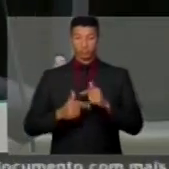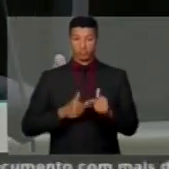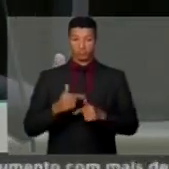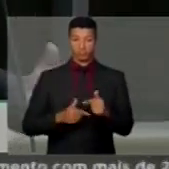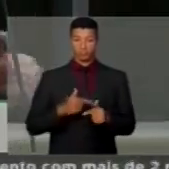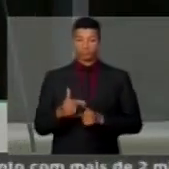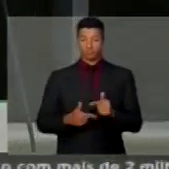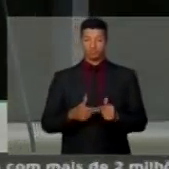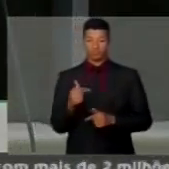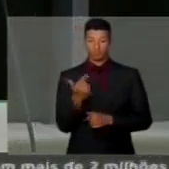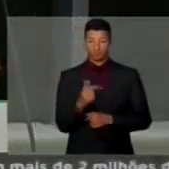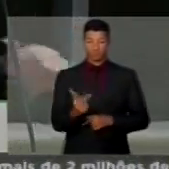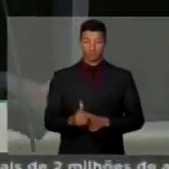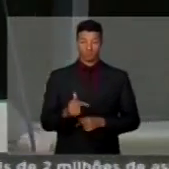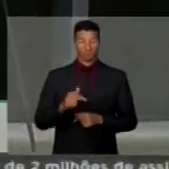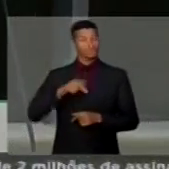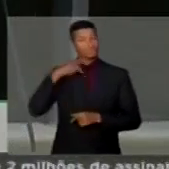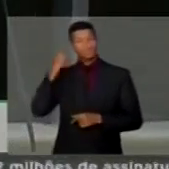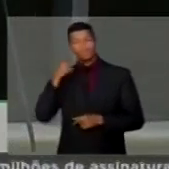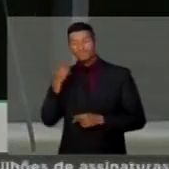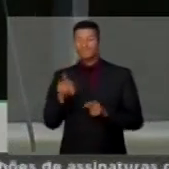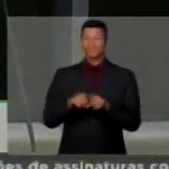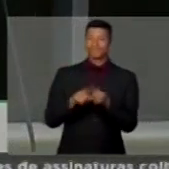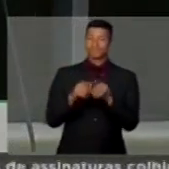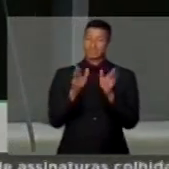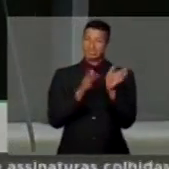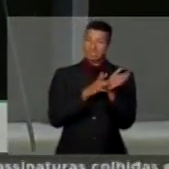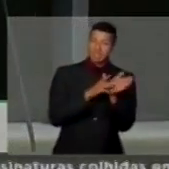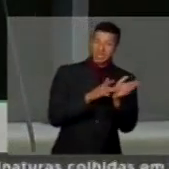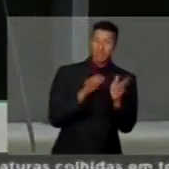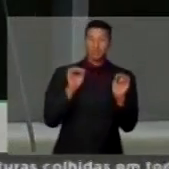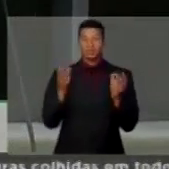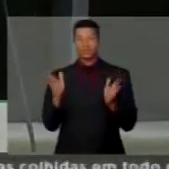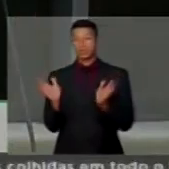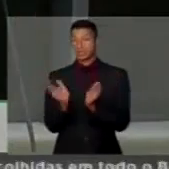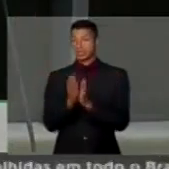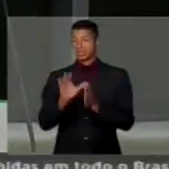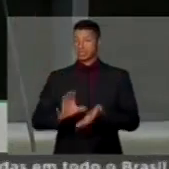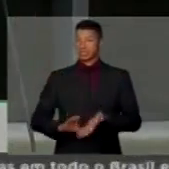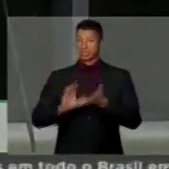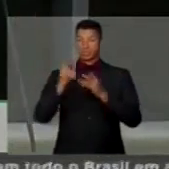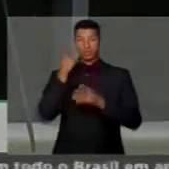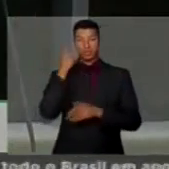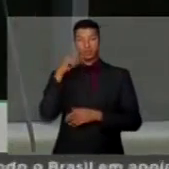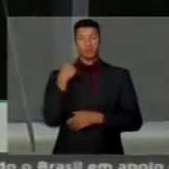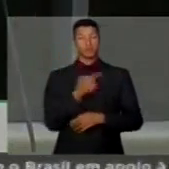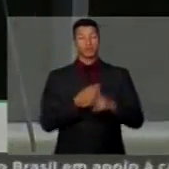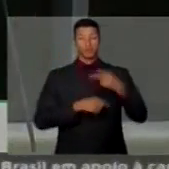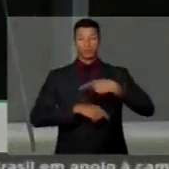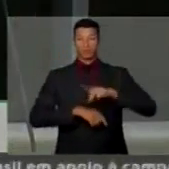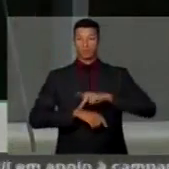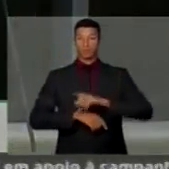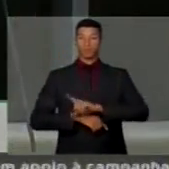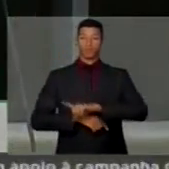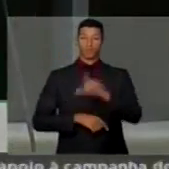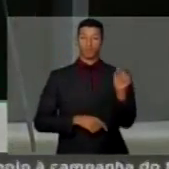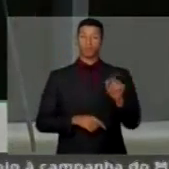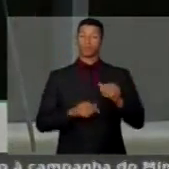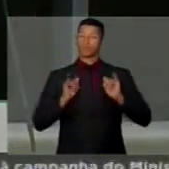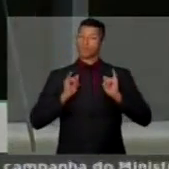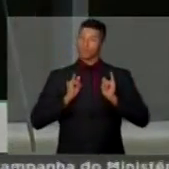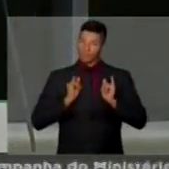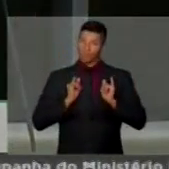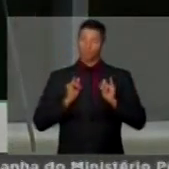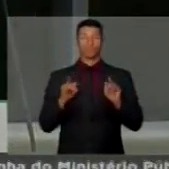trabalhar sem partidarismo, sem fisiologismo ou corporativismo, para que o nosso país saia dessa inércia,